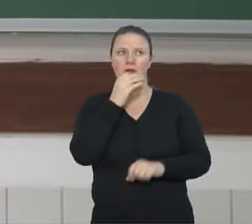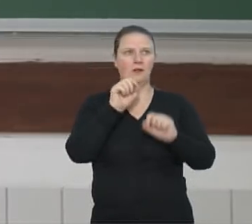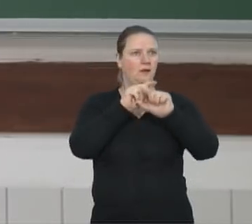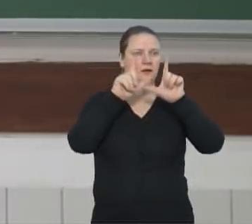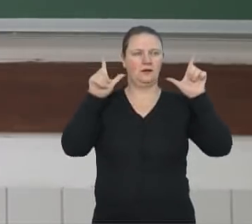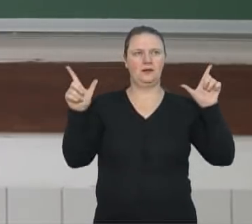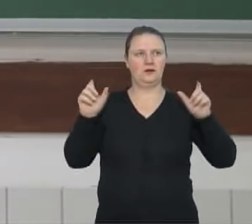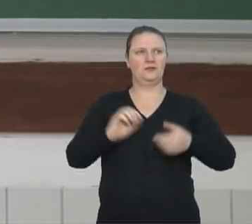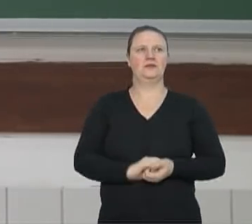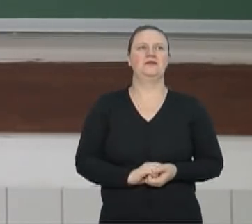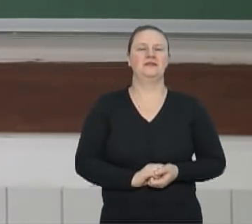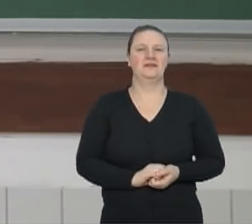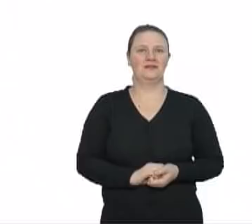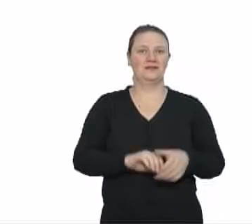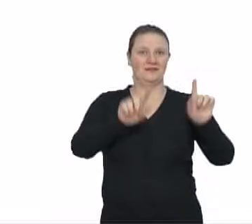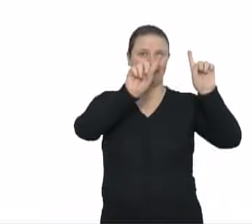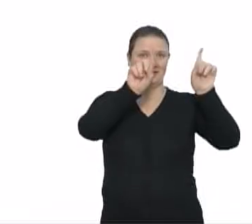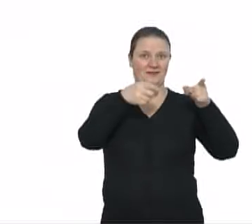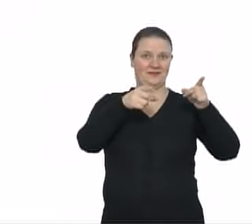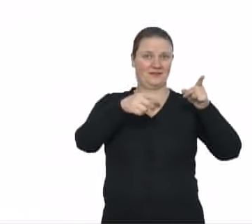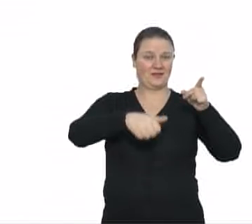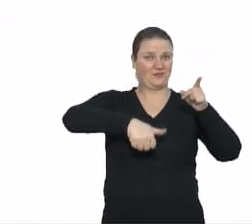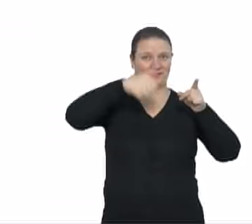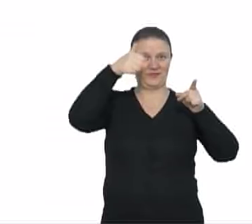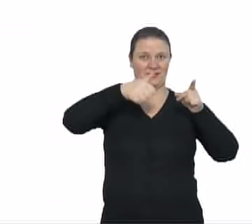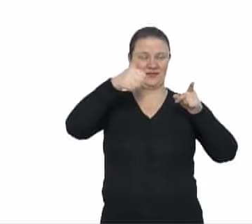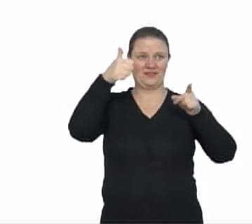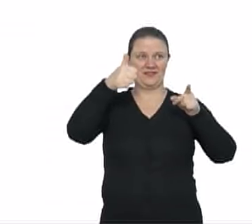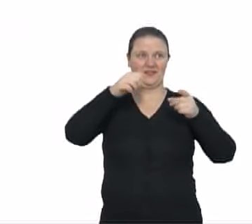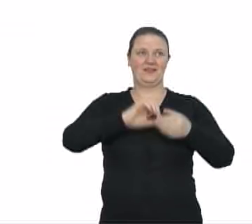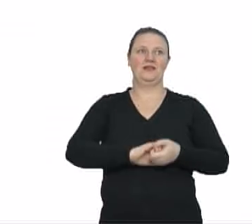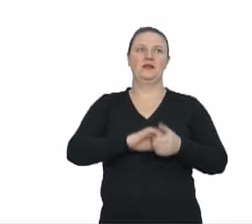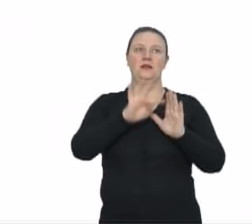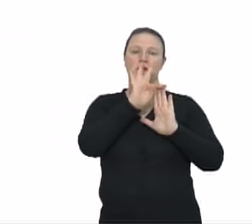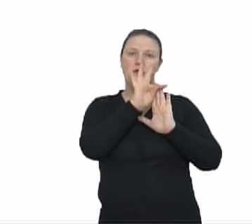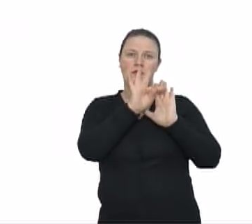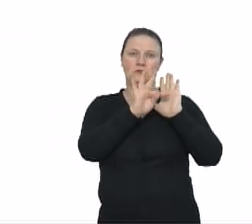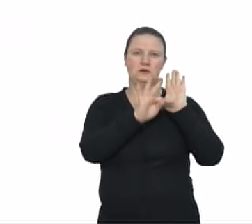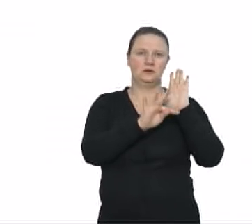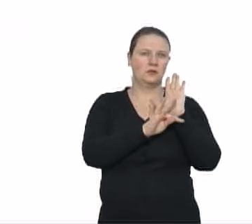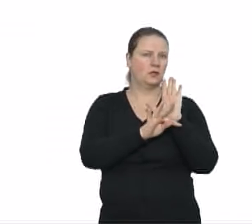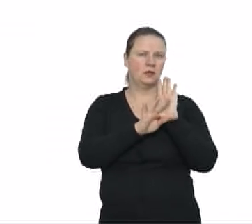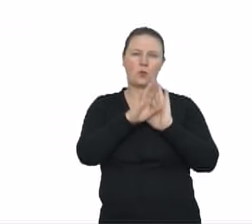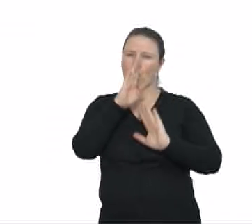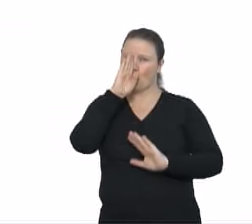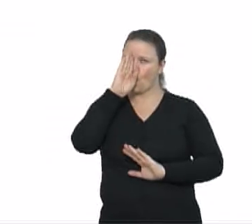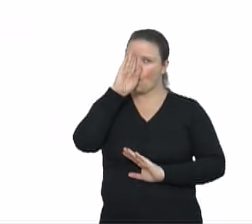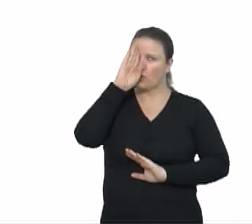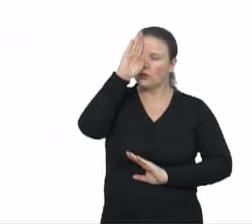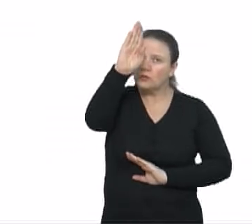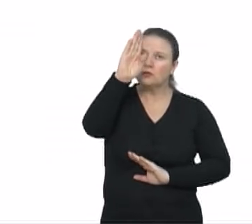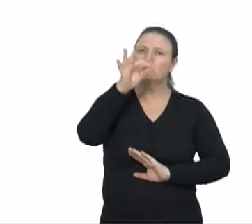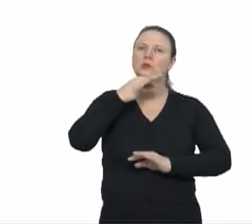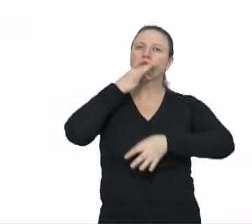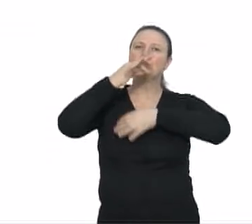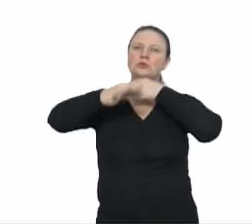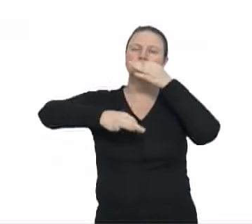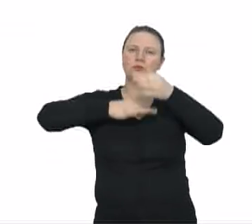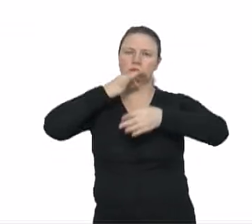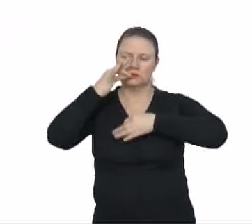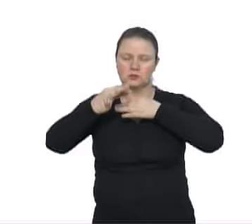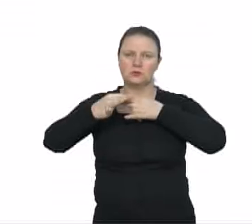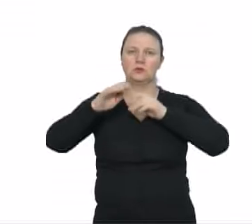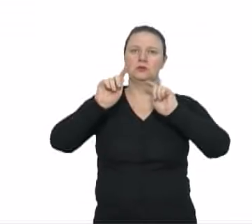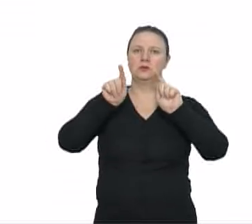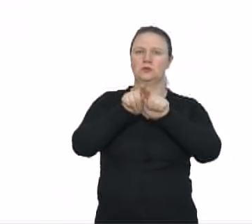opinião, né? Então, sem dúvida nenhuma, é um texto predominantemente argumentativo